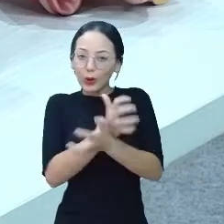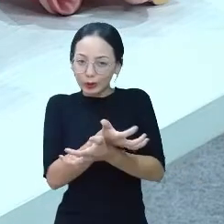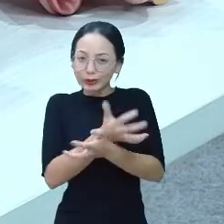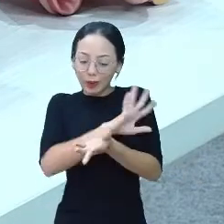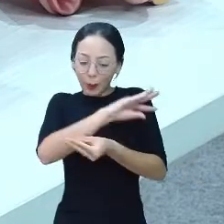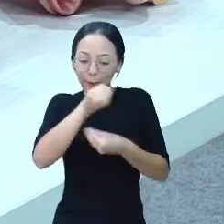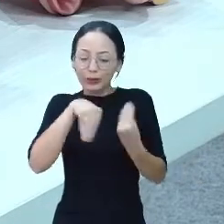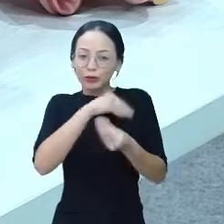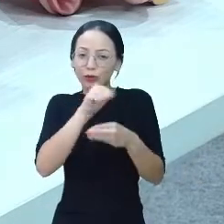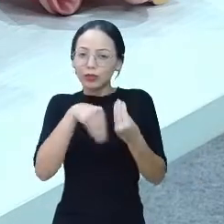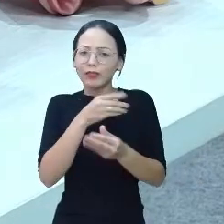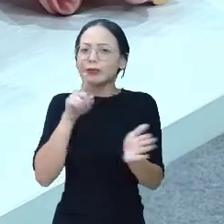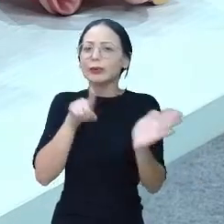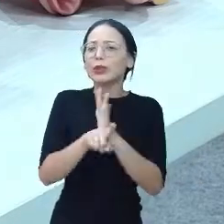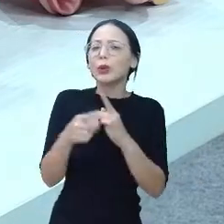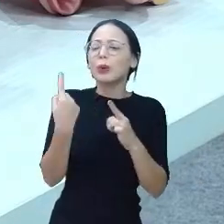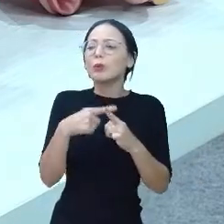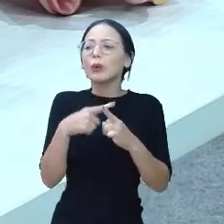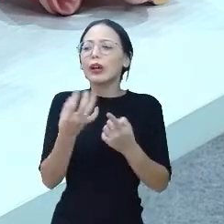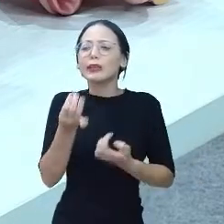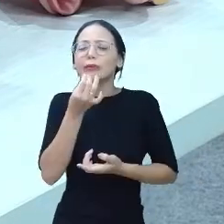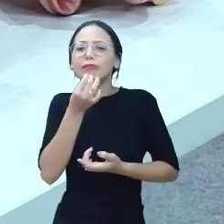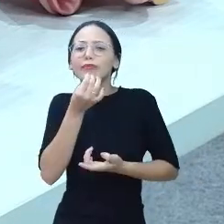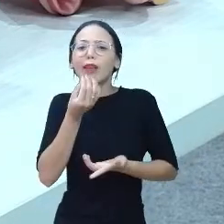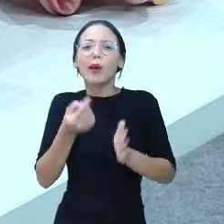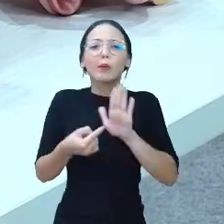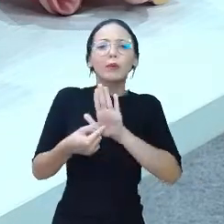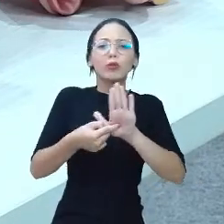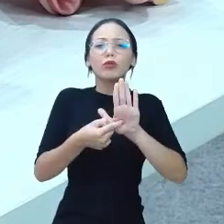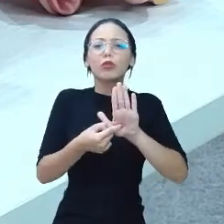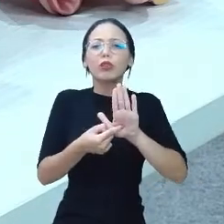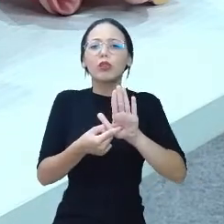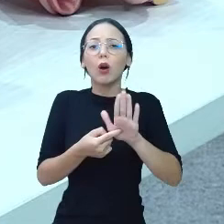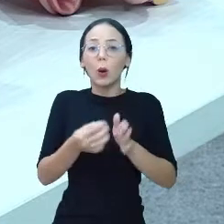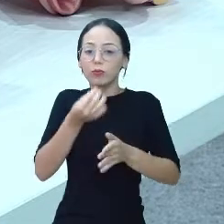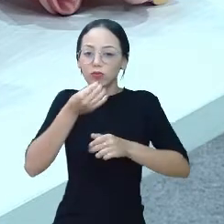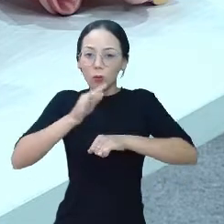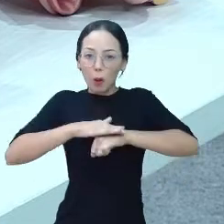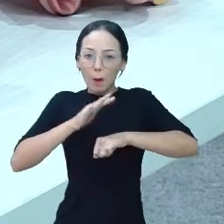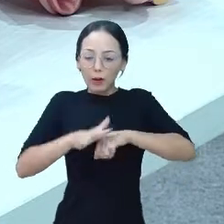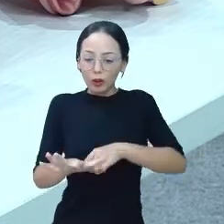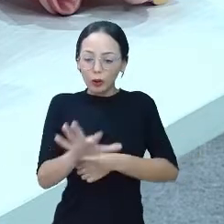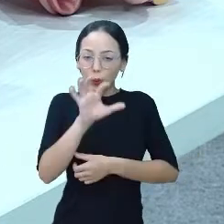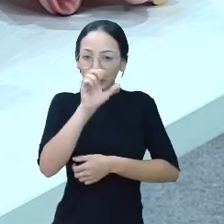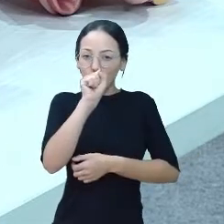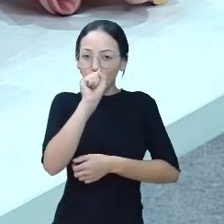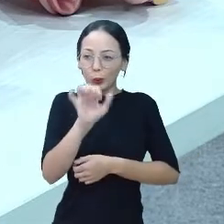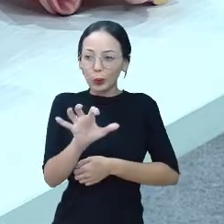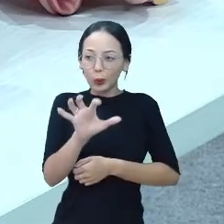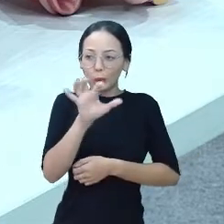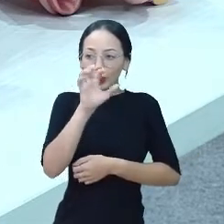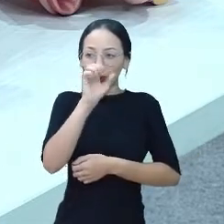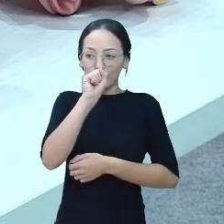Então, por que, professora, tem essa parte aí em destaque? Para, na hora da respiração,